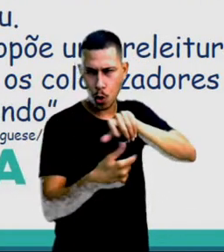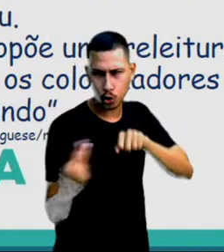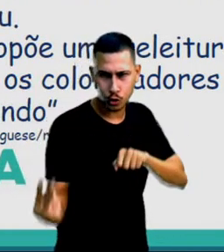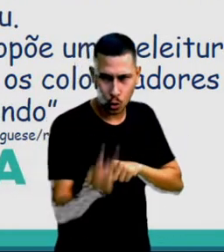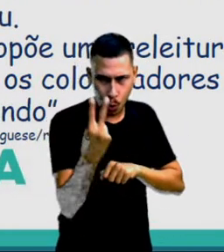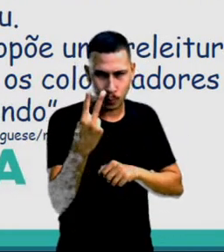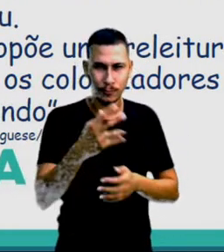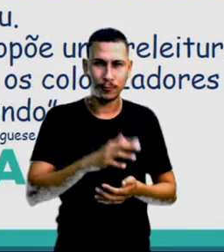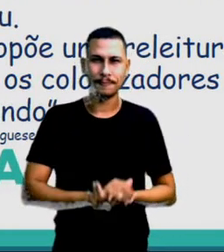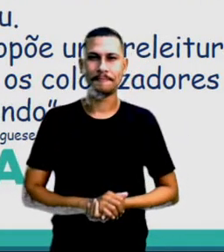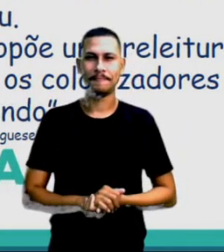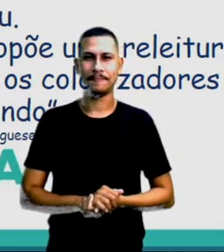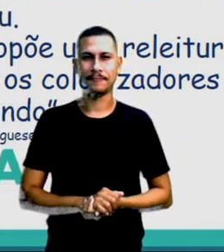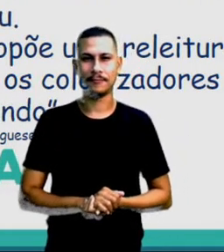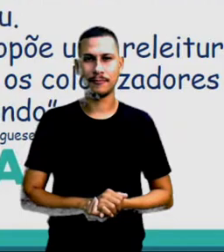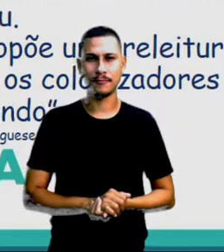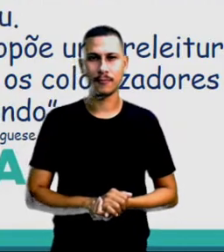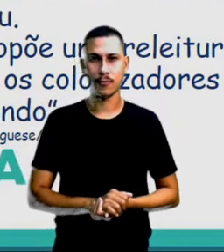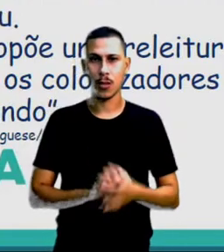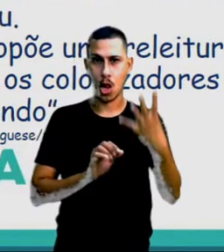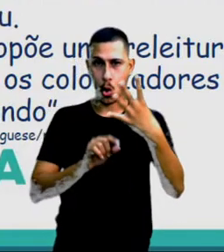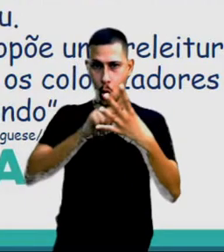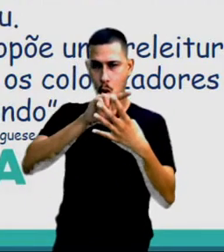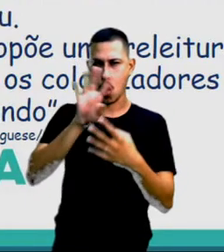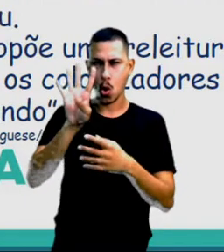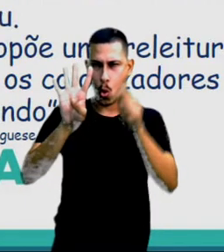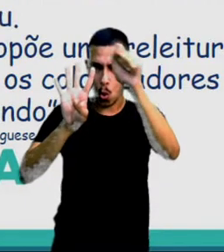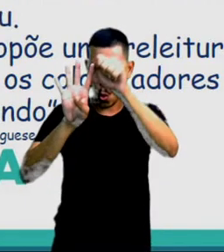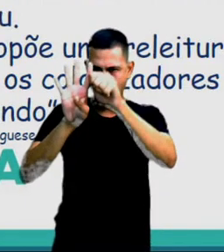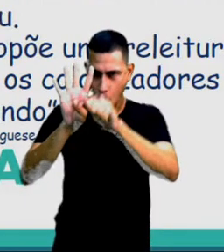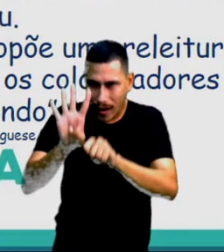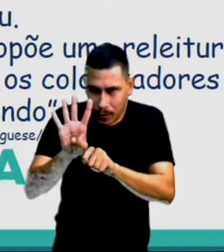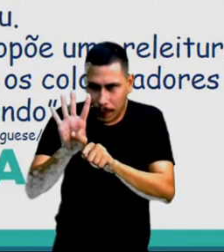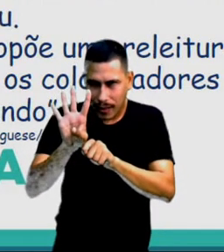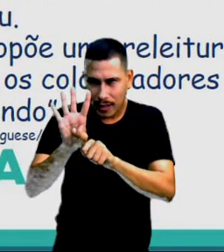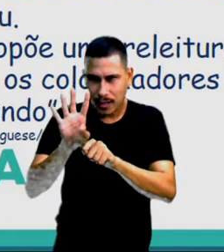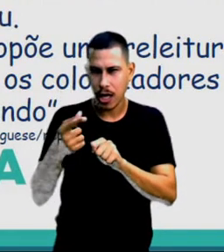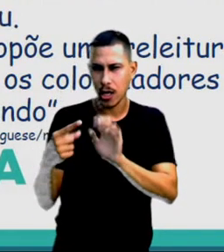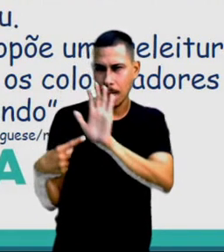ok? E ela ficou 4 meses em exposição no Louvre.